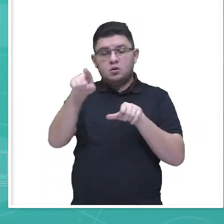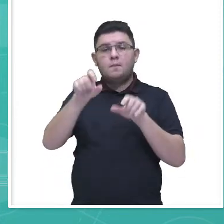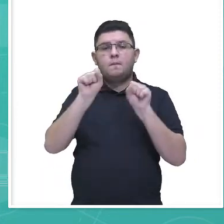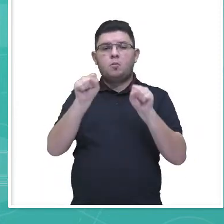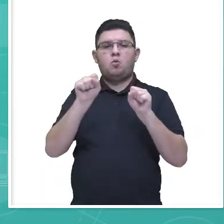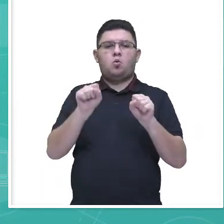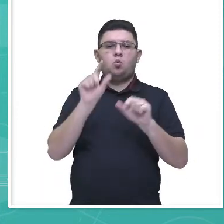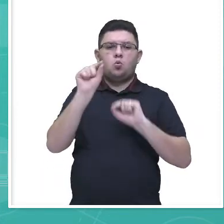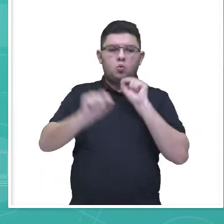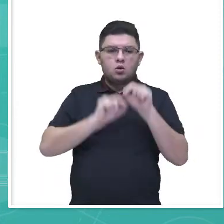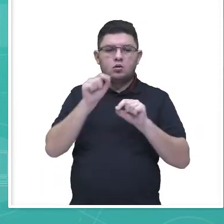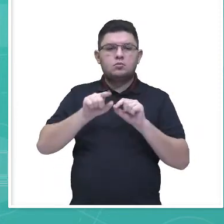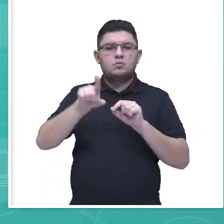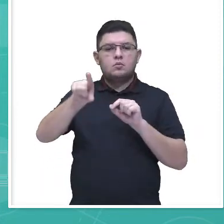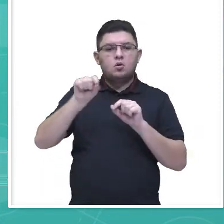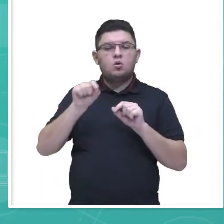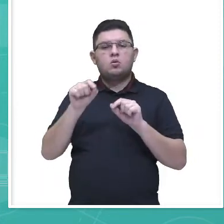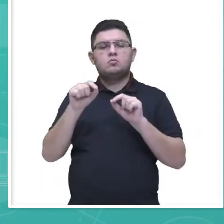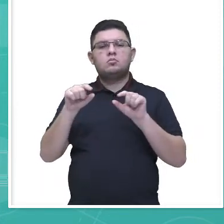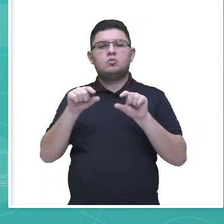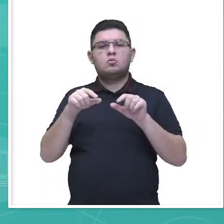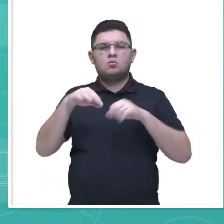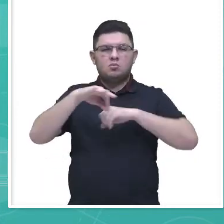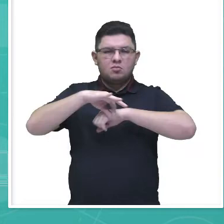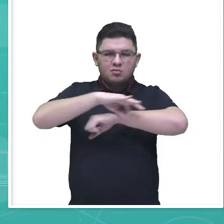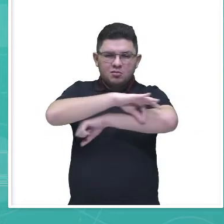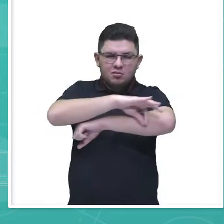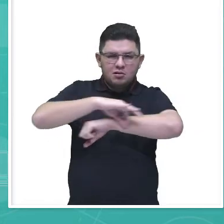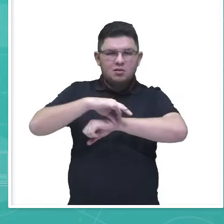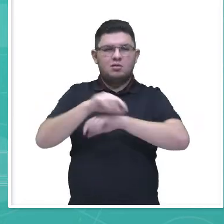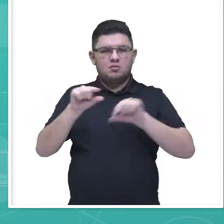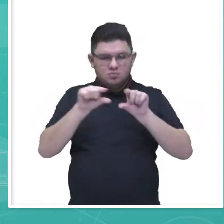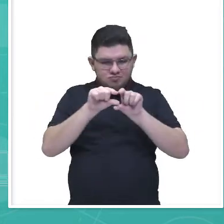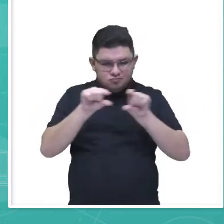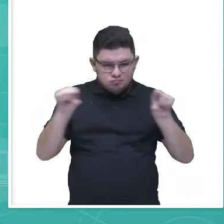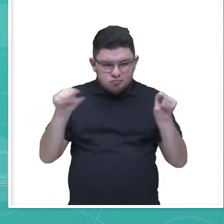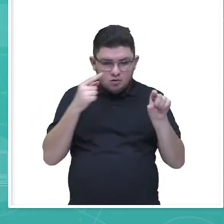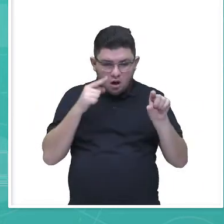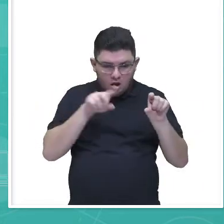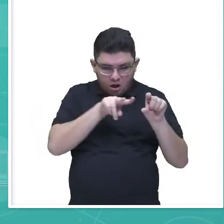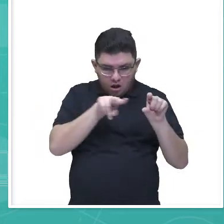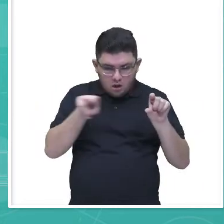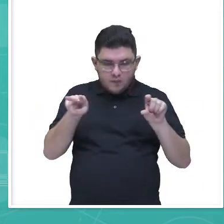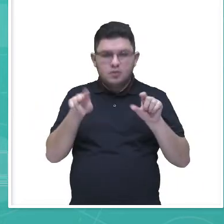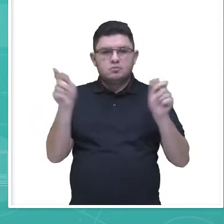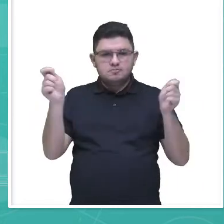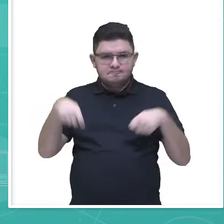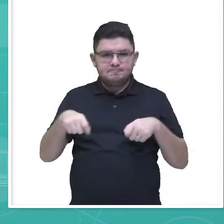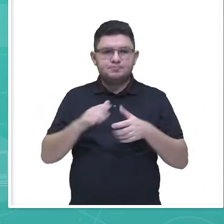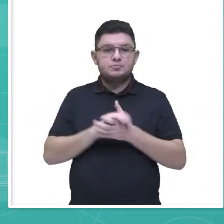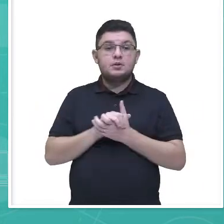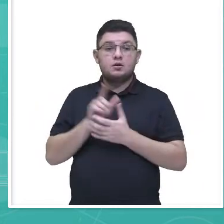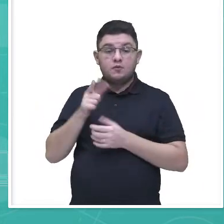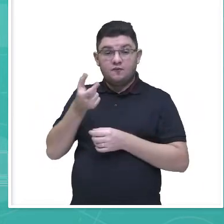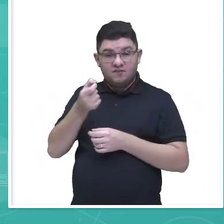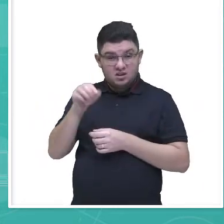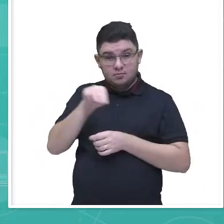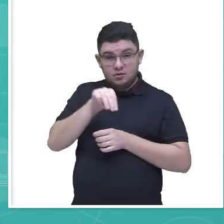e você vai visualizar. Olha lá. Quantos centímetros tem 20 milímetros? Observa aqui, ó, que em